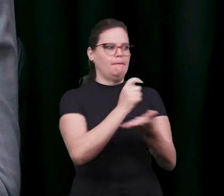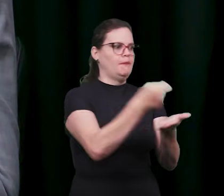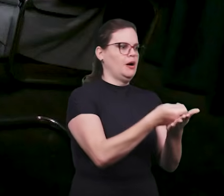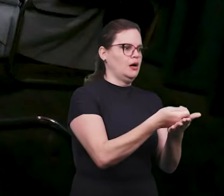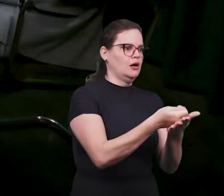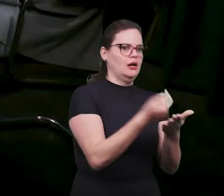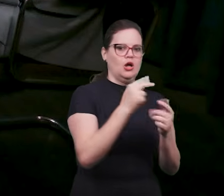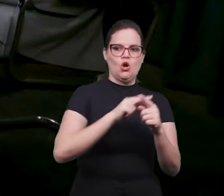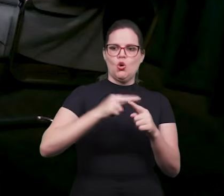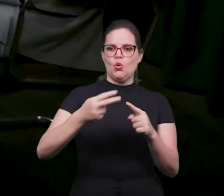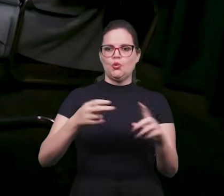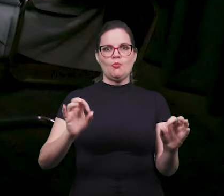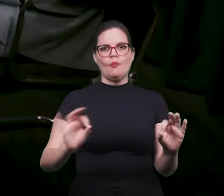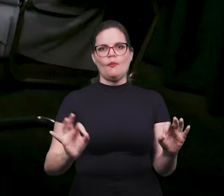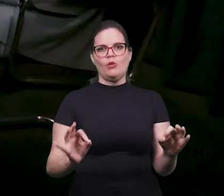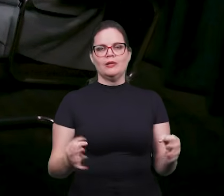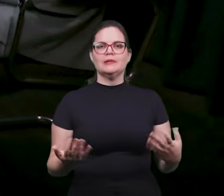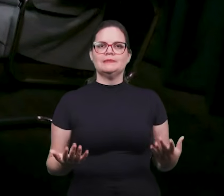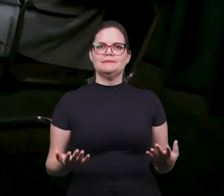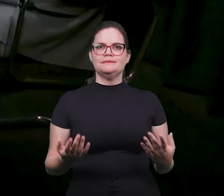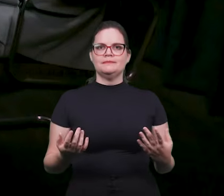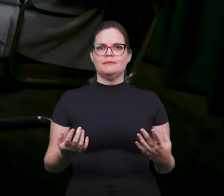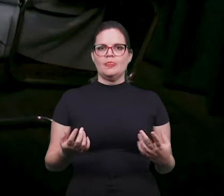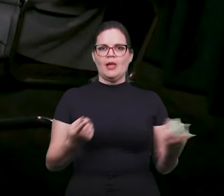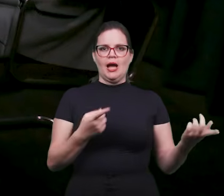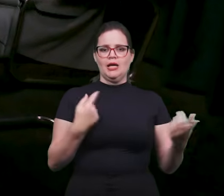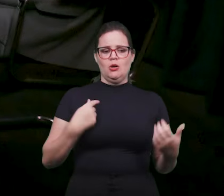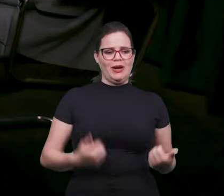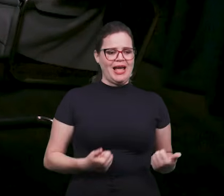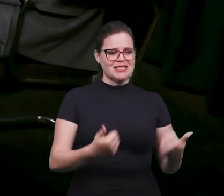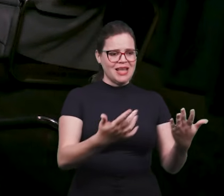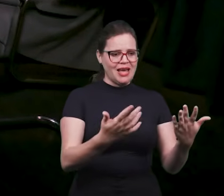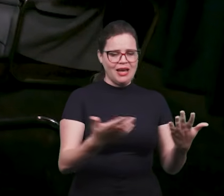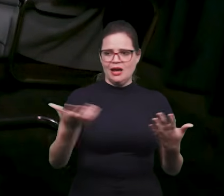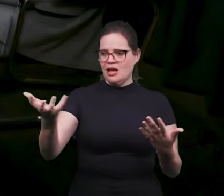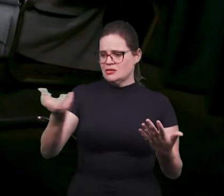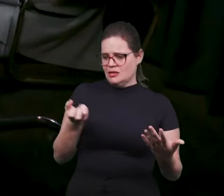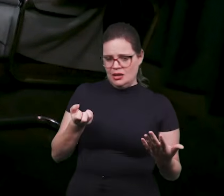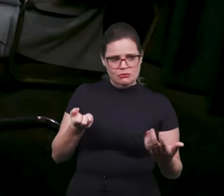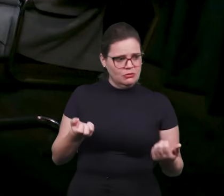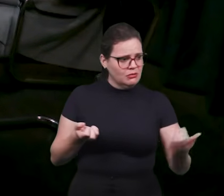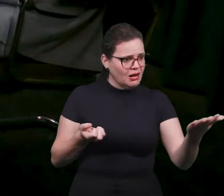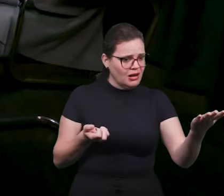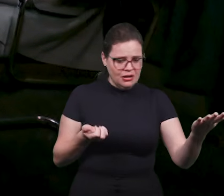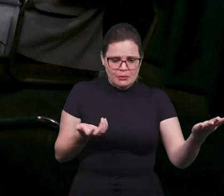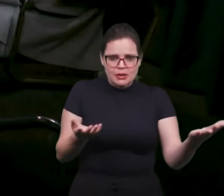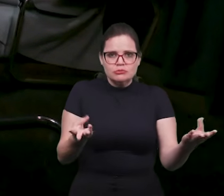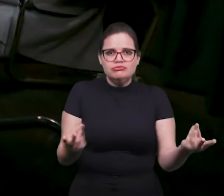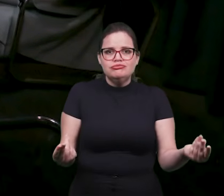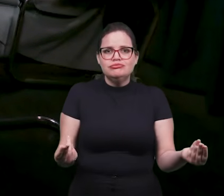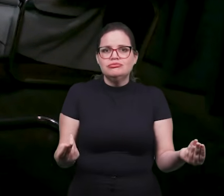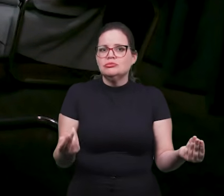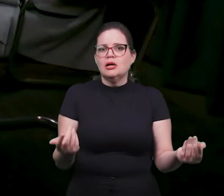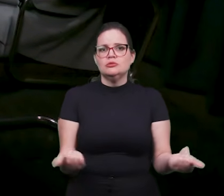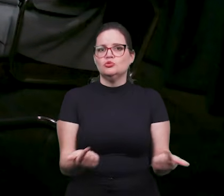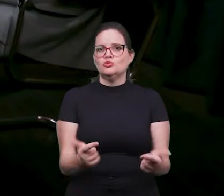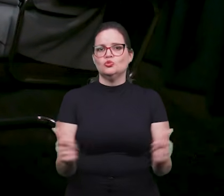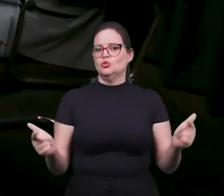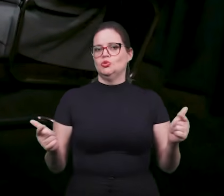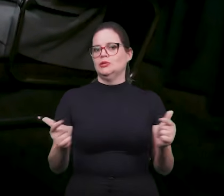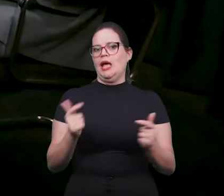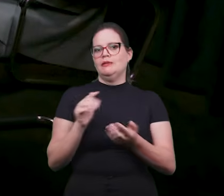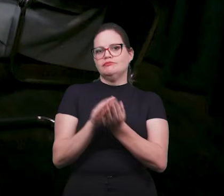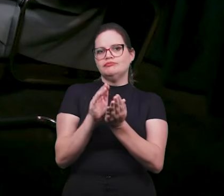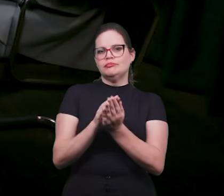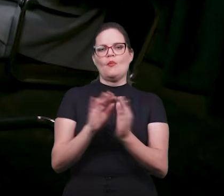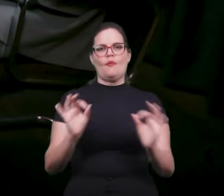levar em consideração os custos. Então você recebe de volta o que você gastou. Sim. E ali você vai vivendo com aquilo e não consegue